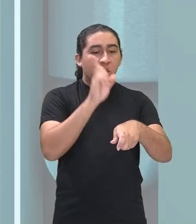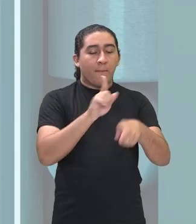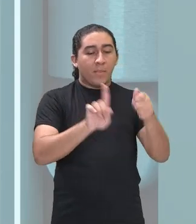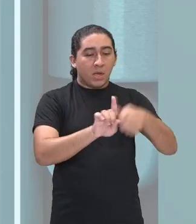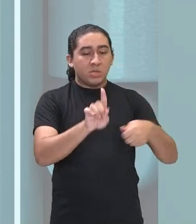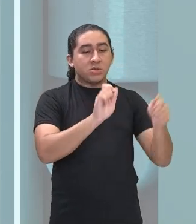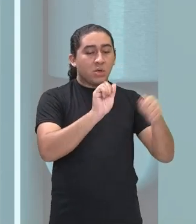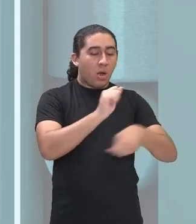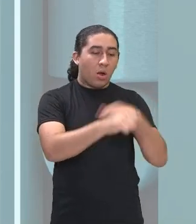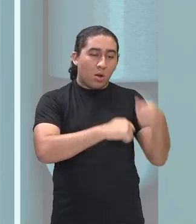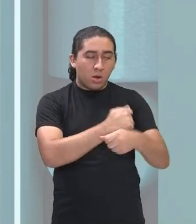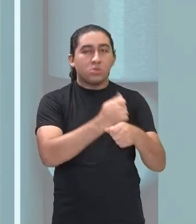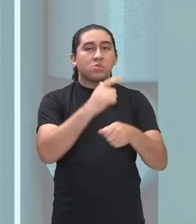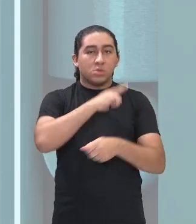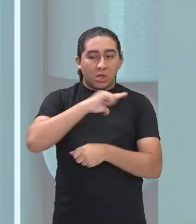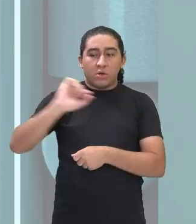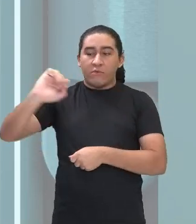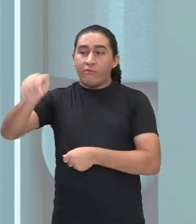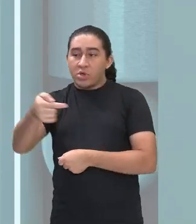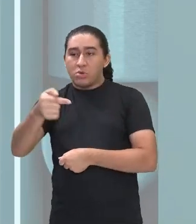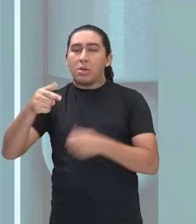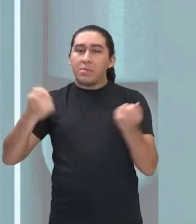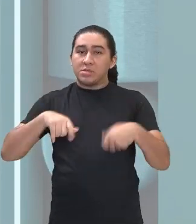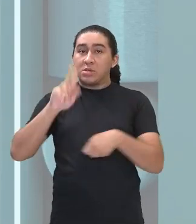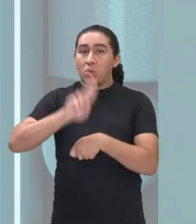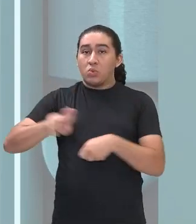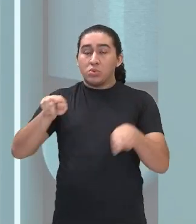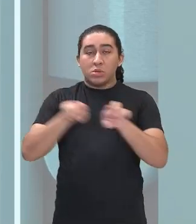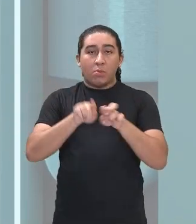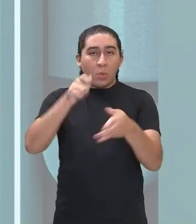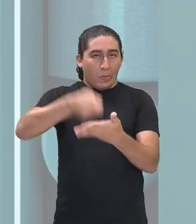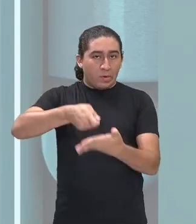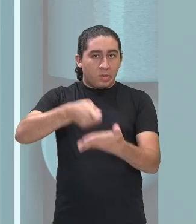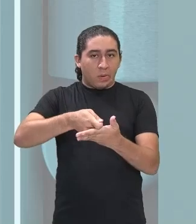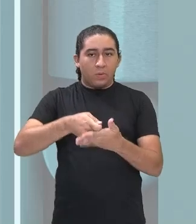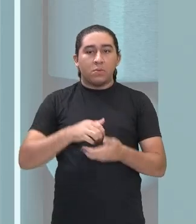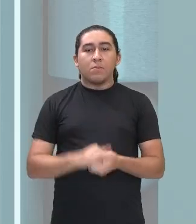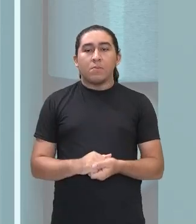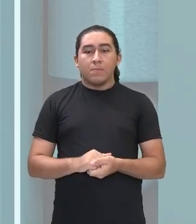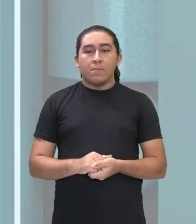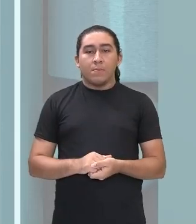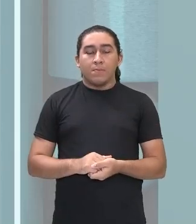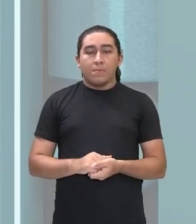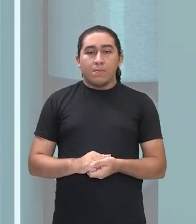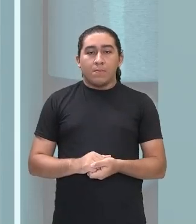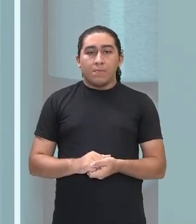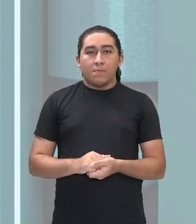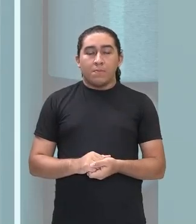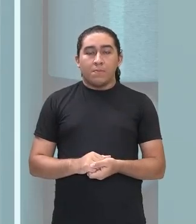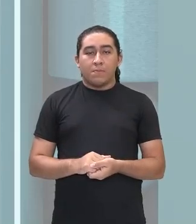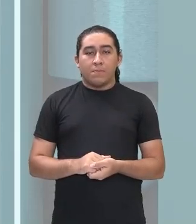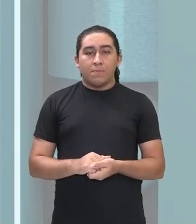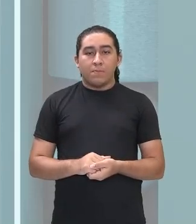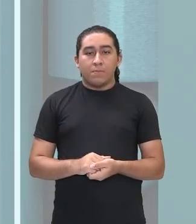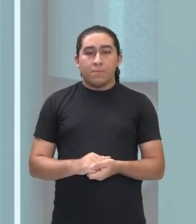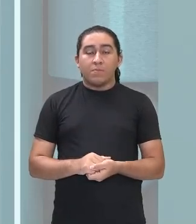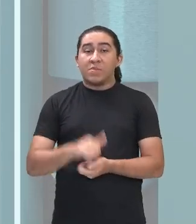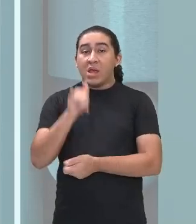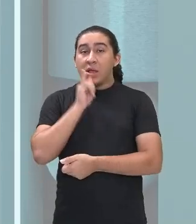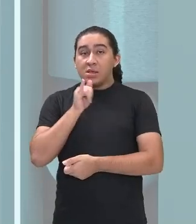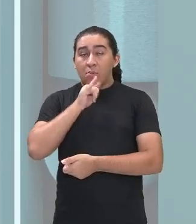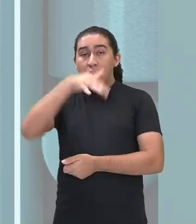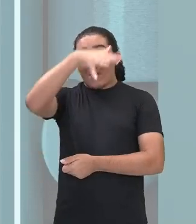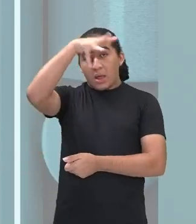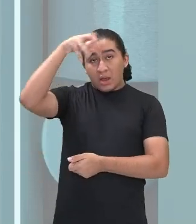for falar sobre uma determinada cidade, né? Você vai colocar o nome, como foi dado o exemplo aqui,